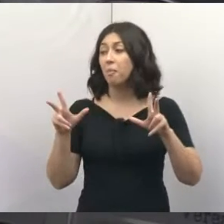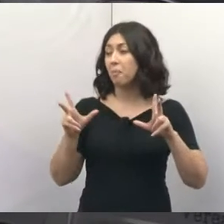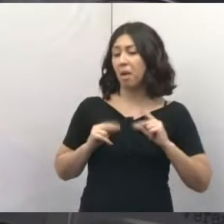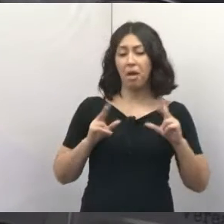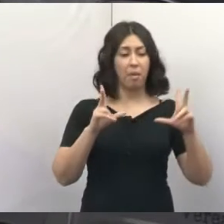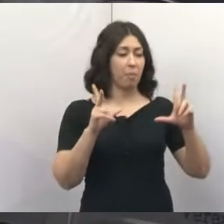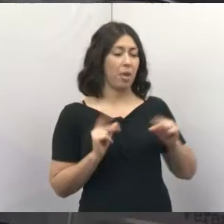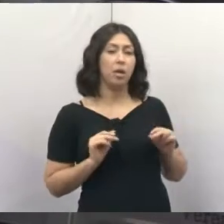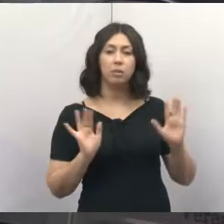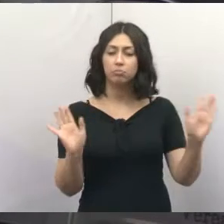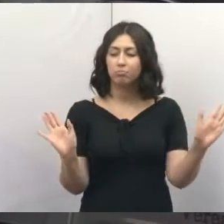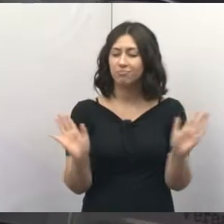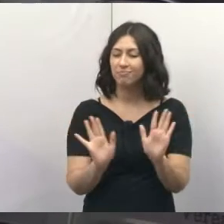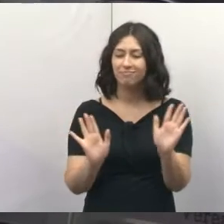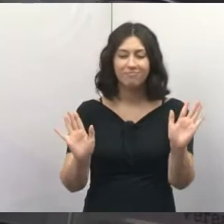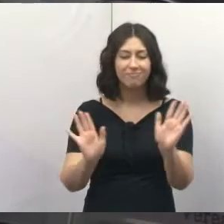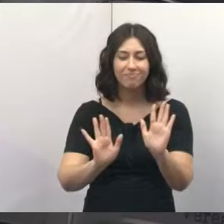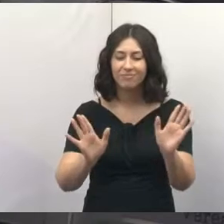ser